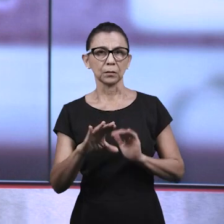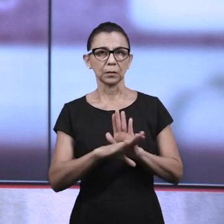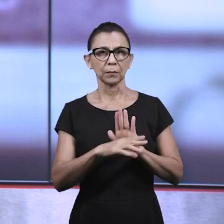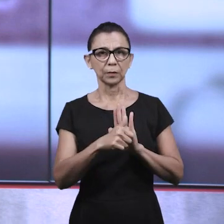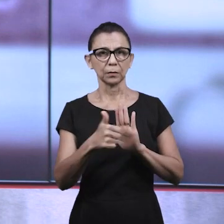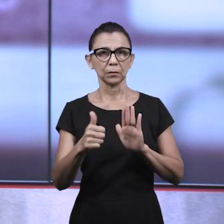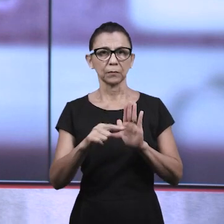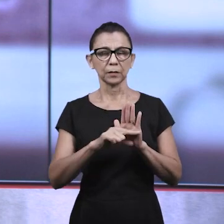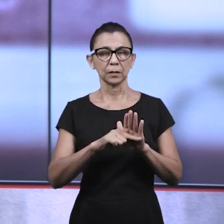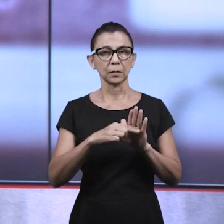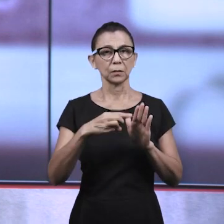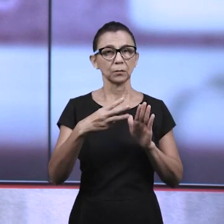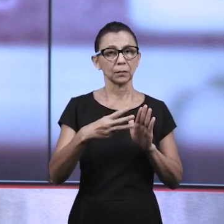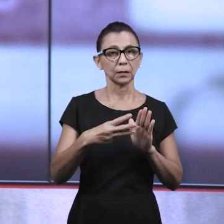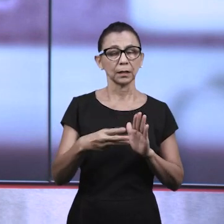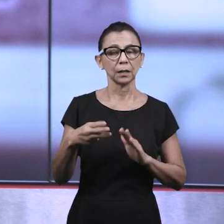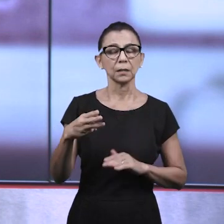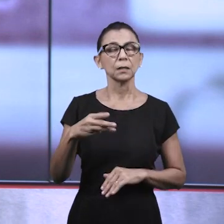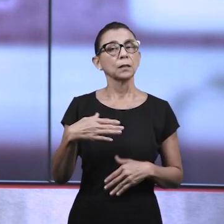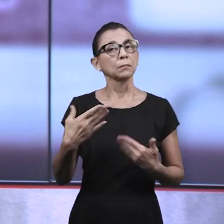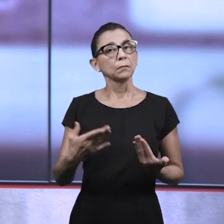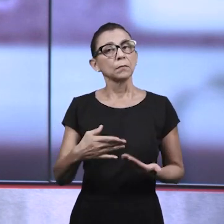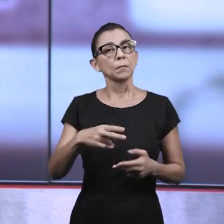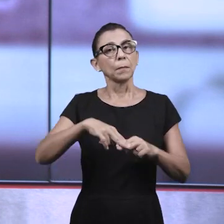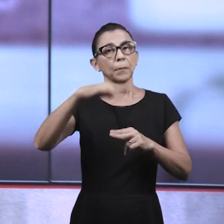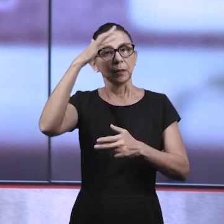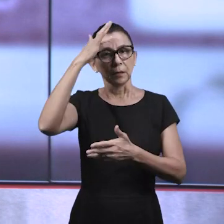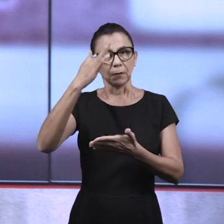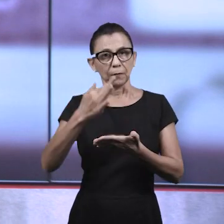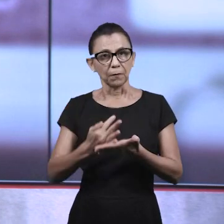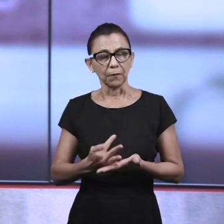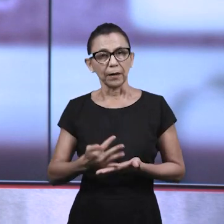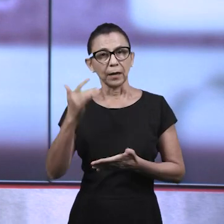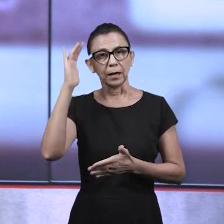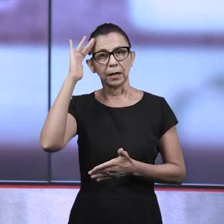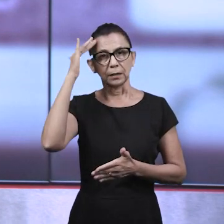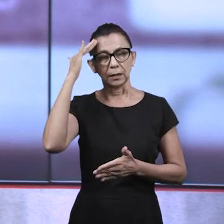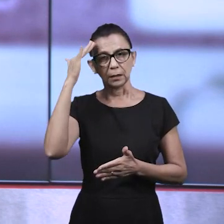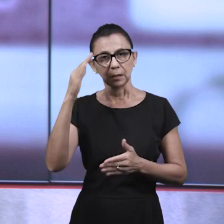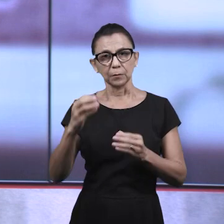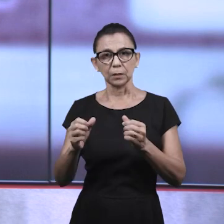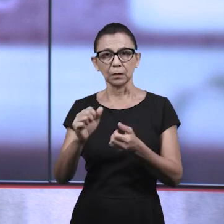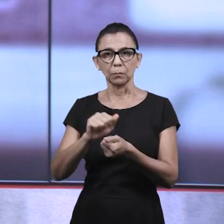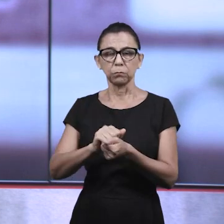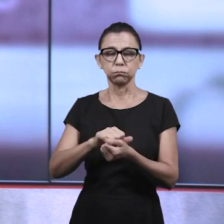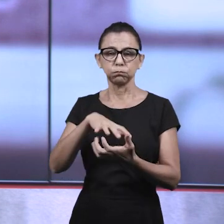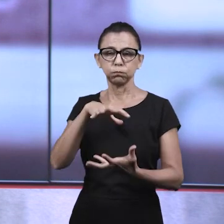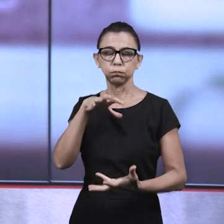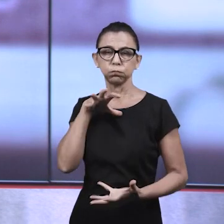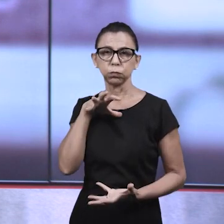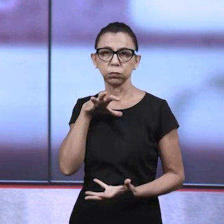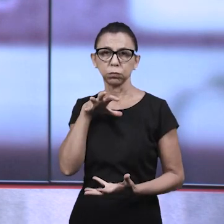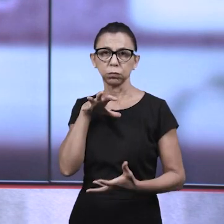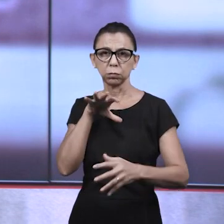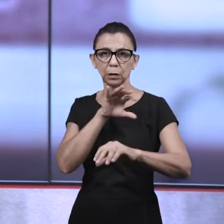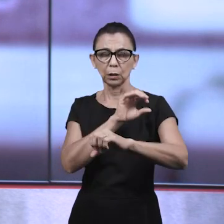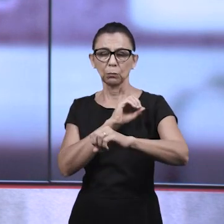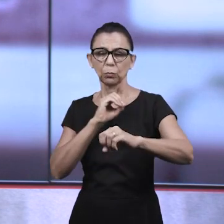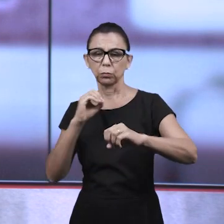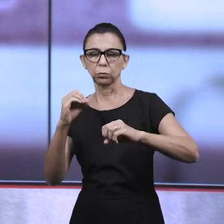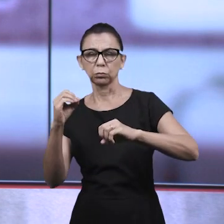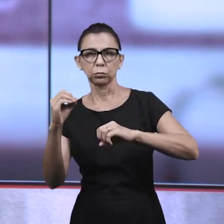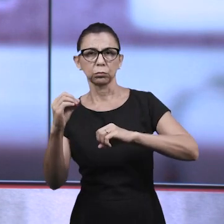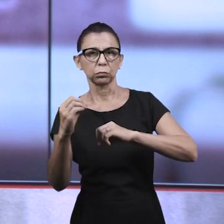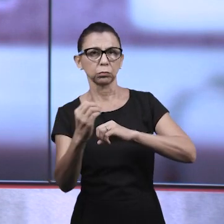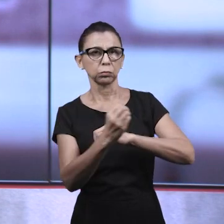fé entendemos que os mundos pela palavra de Deus foram criados, de maneira que aquilo que se vê